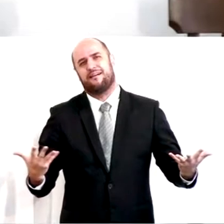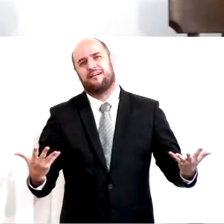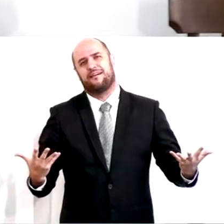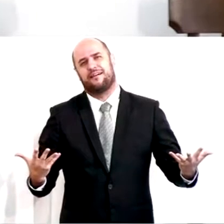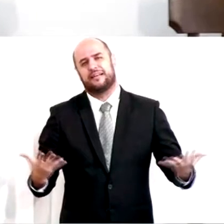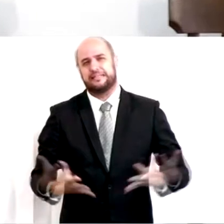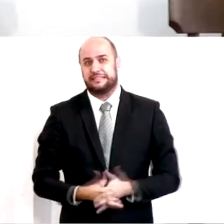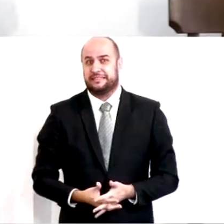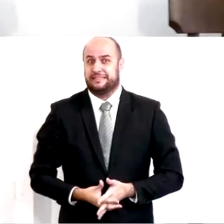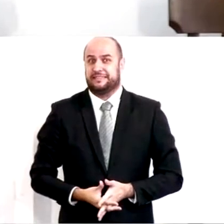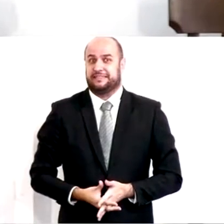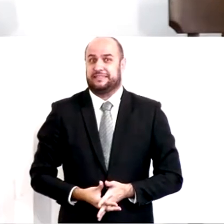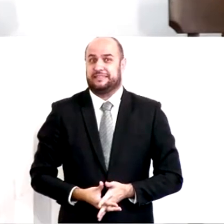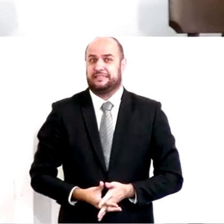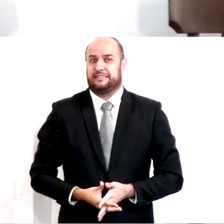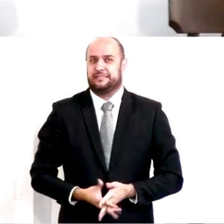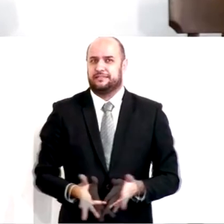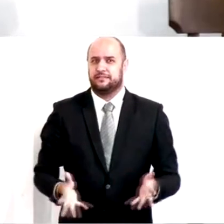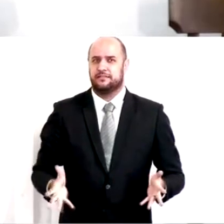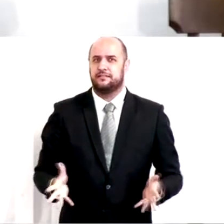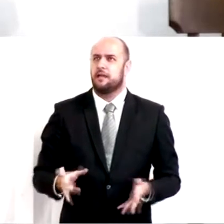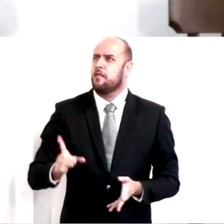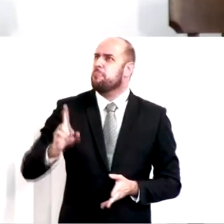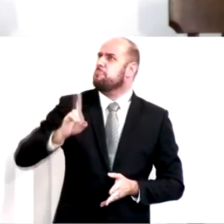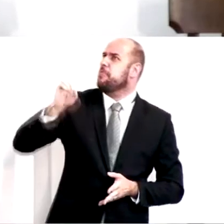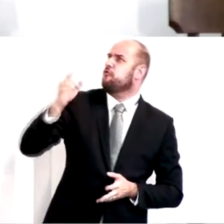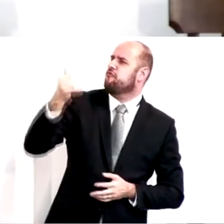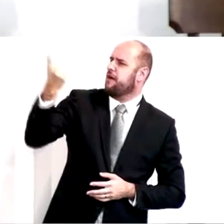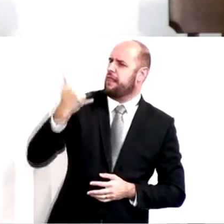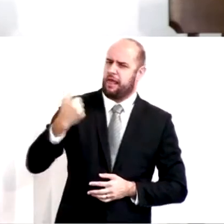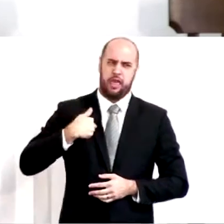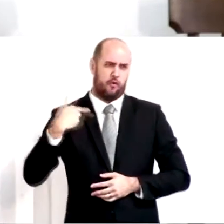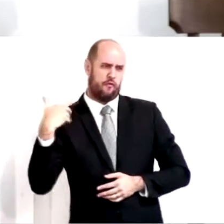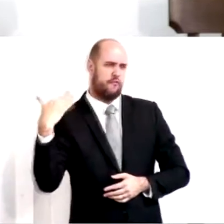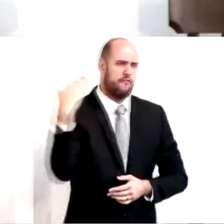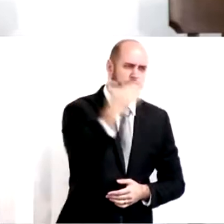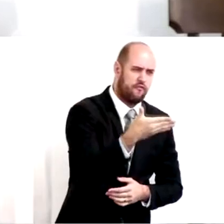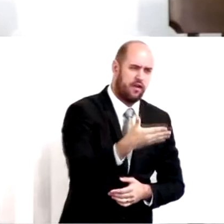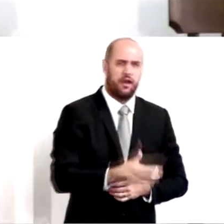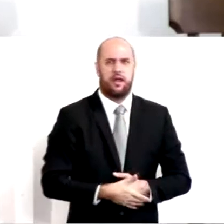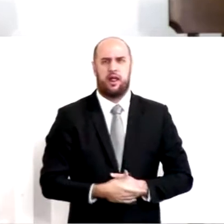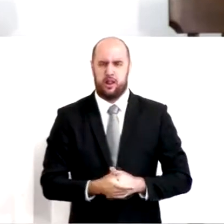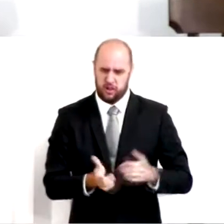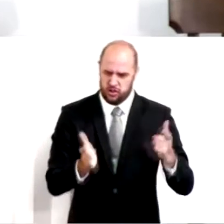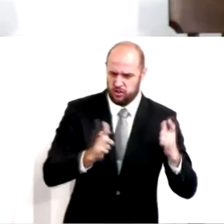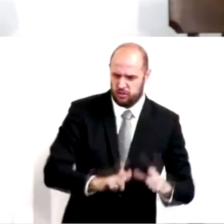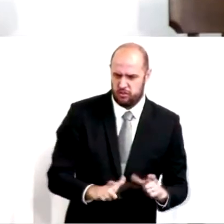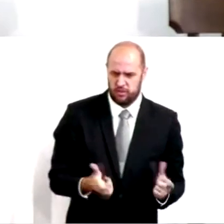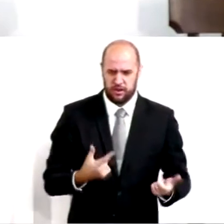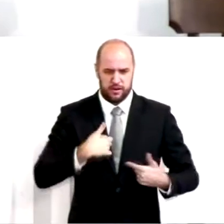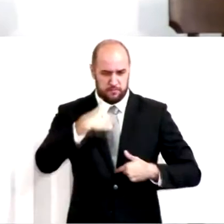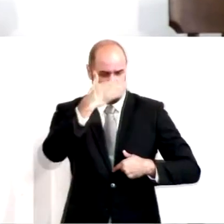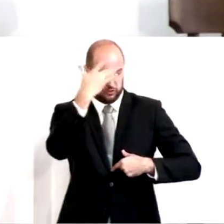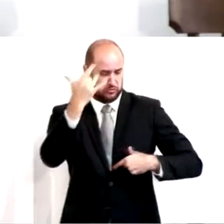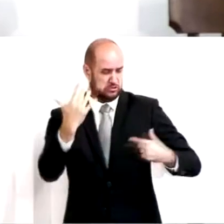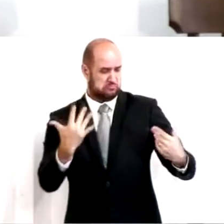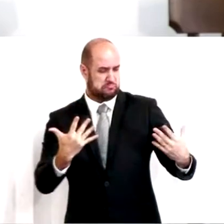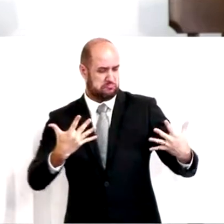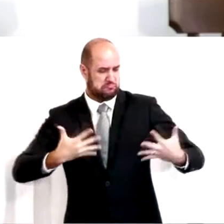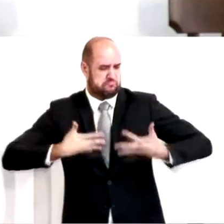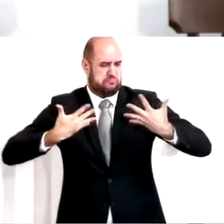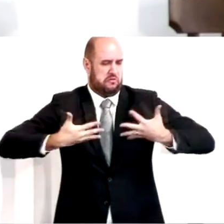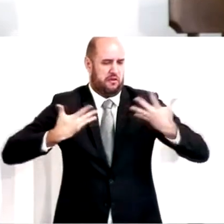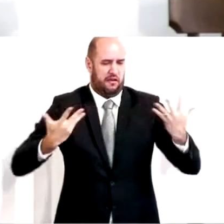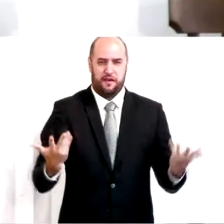E então eu digo, é isso. Deus me falou que eu tenho que ficar num lugar que pessoas me elogiem.